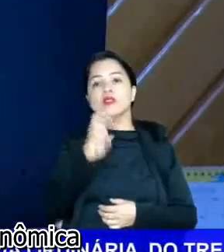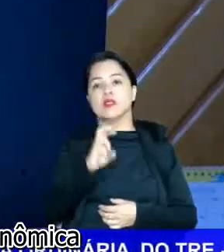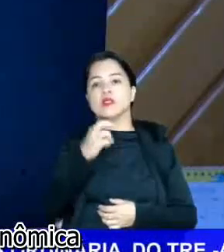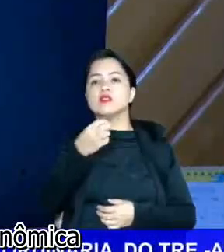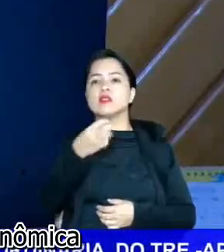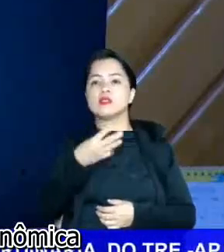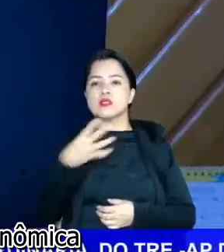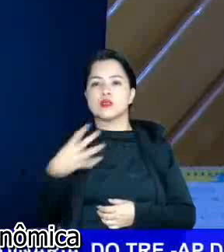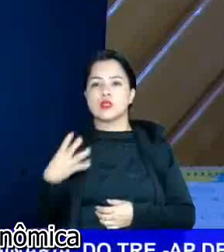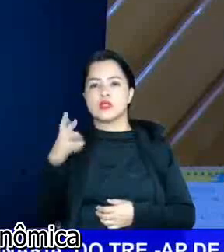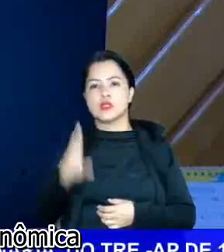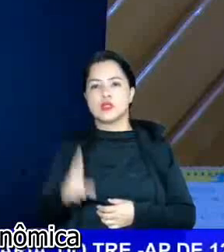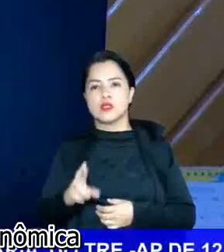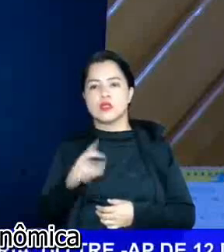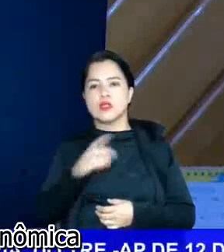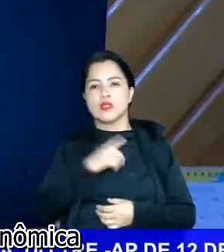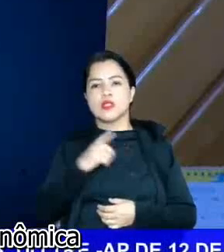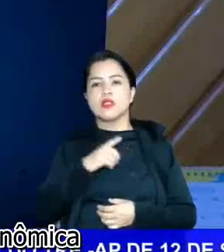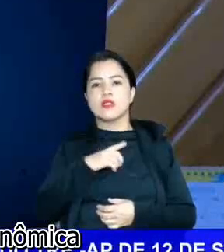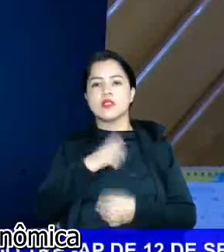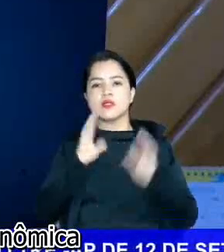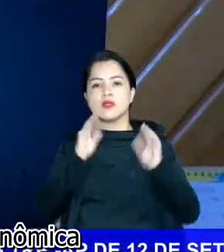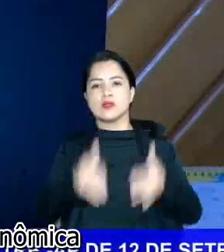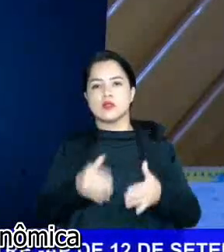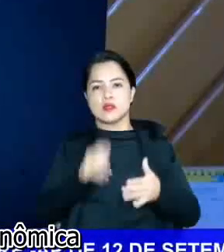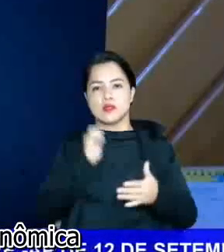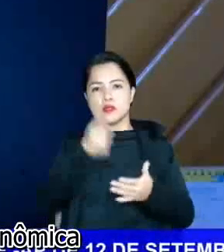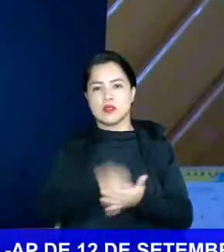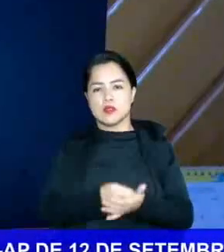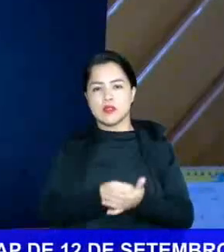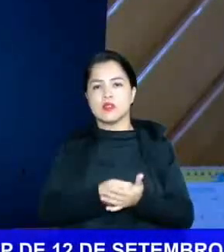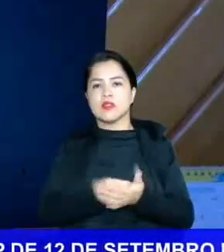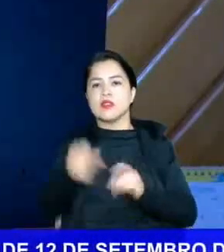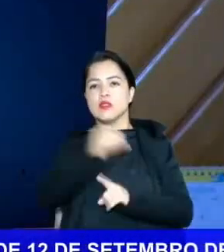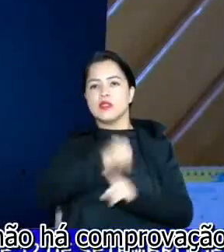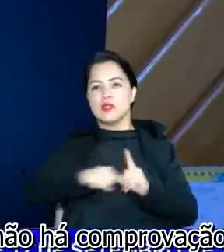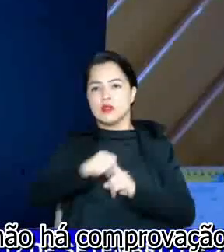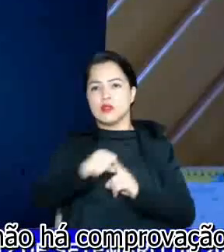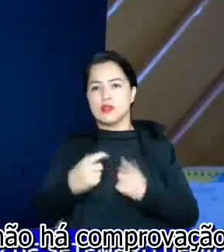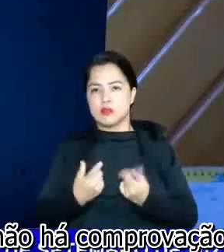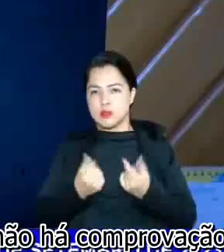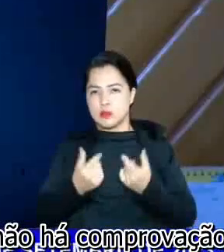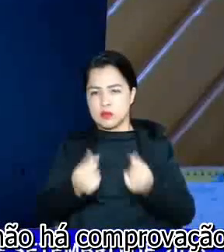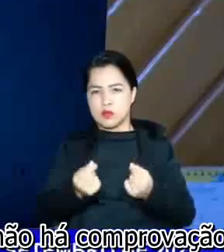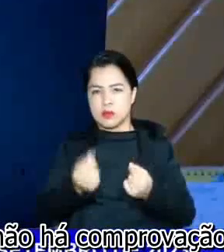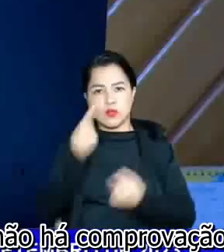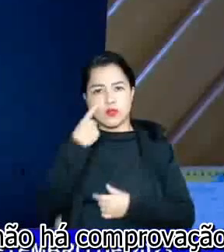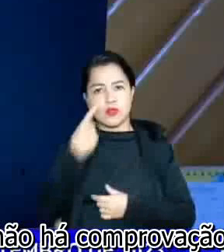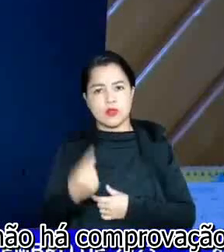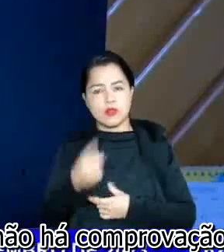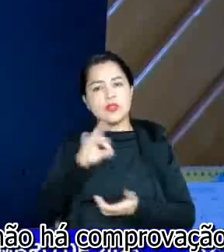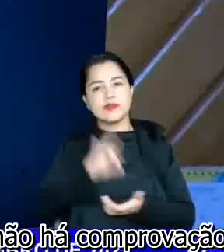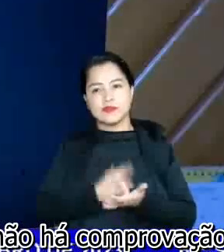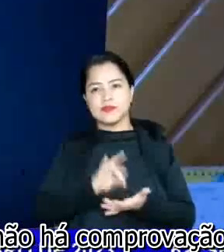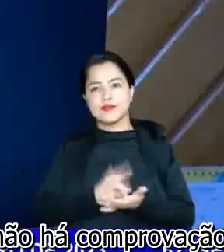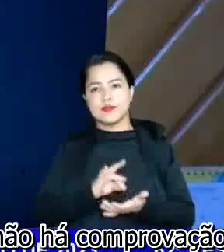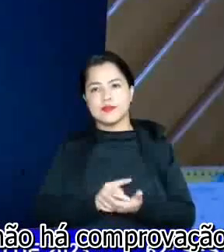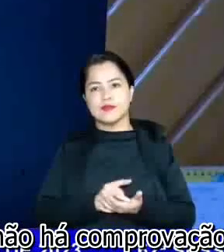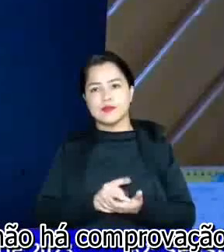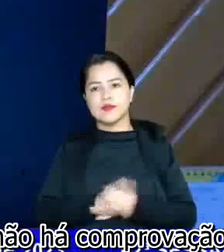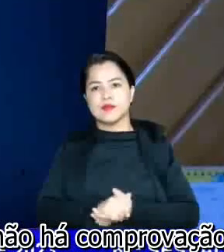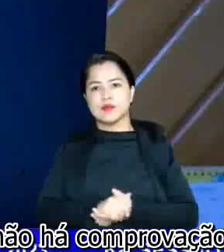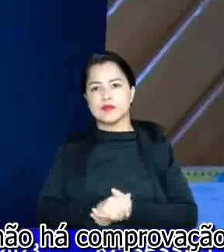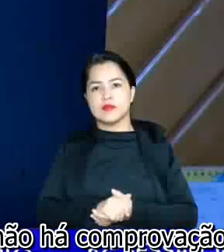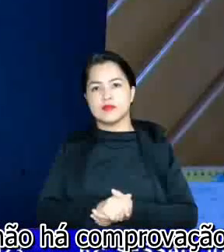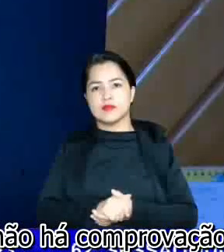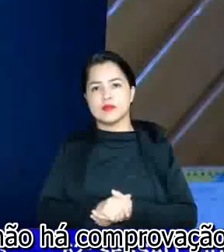31.534,25. Já em relação aos gastos com pesquisa socioeconômica, foi identificados que realmente,